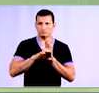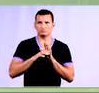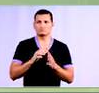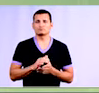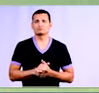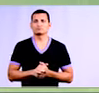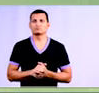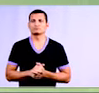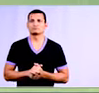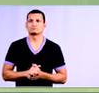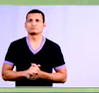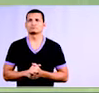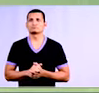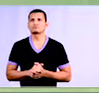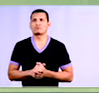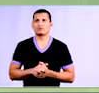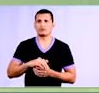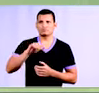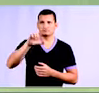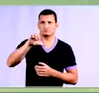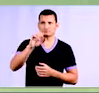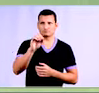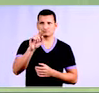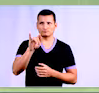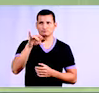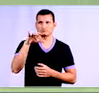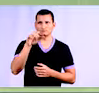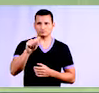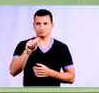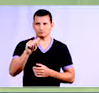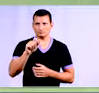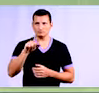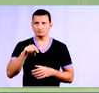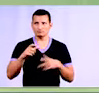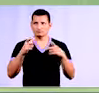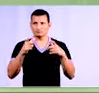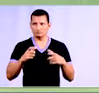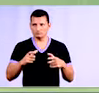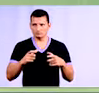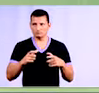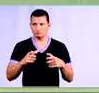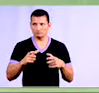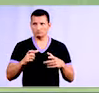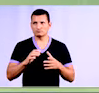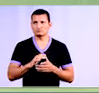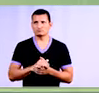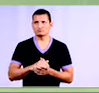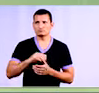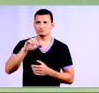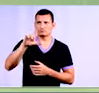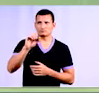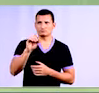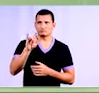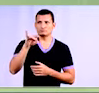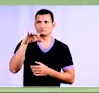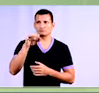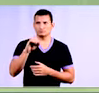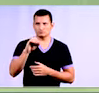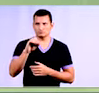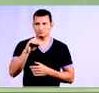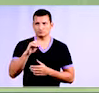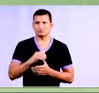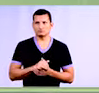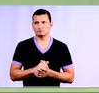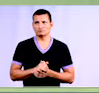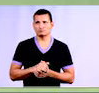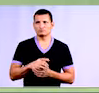física. Ora, memória lógica é o espaço de endereçamento lógico, composto